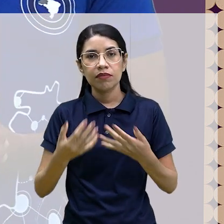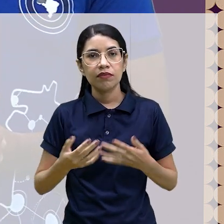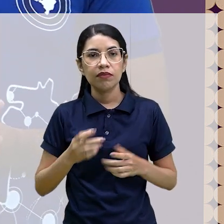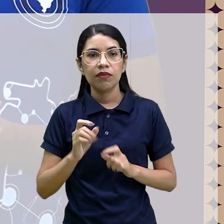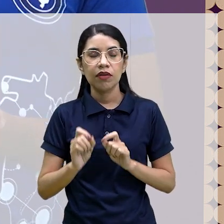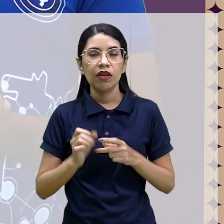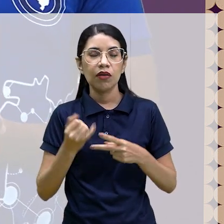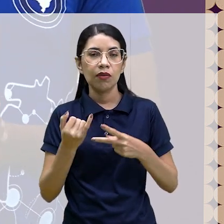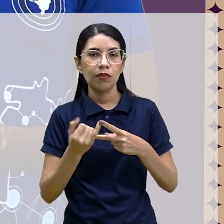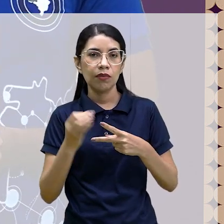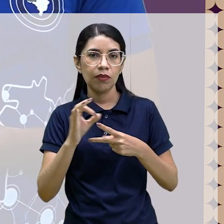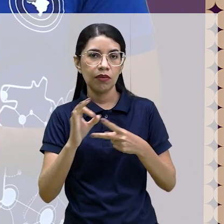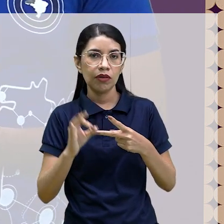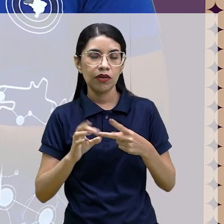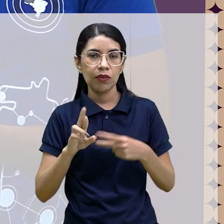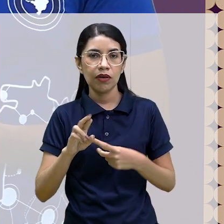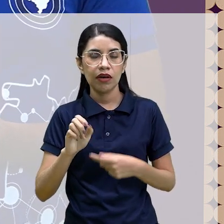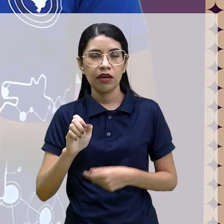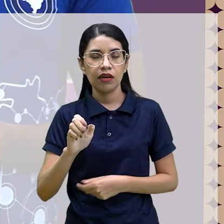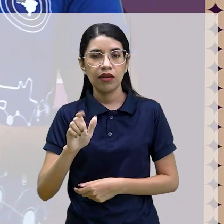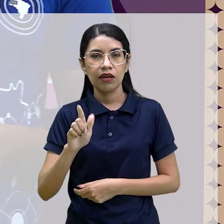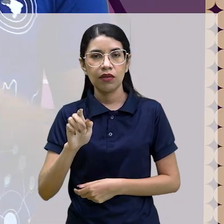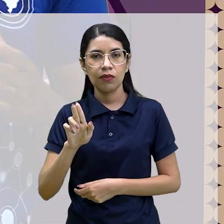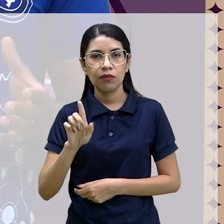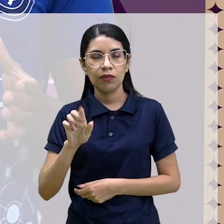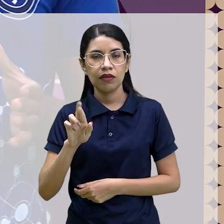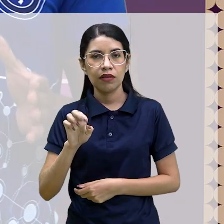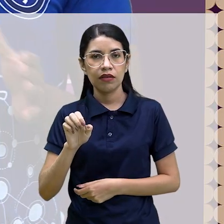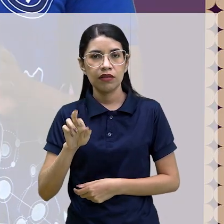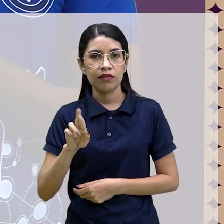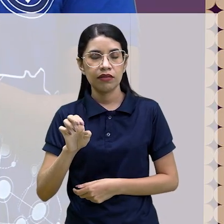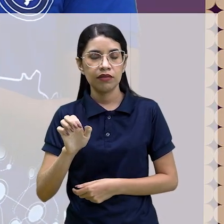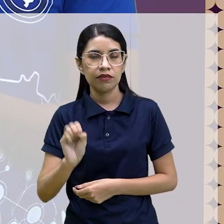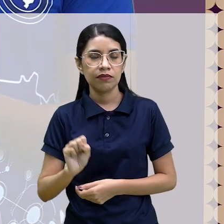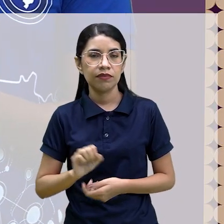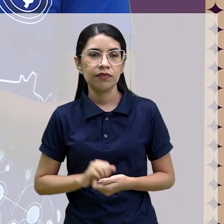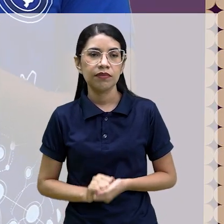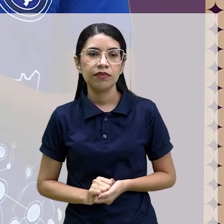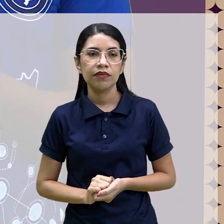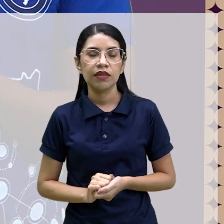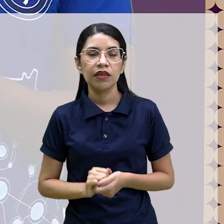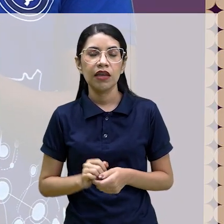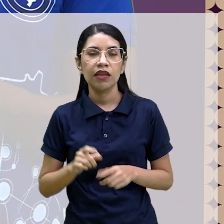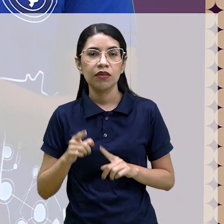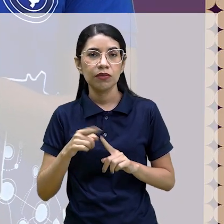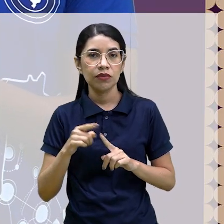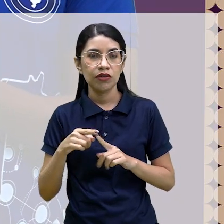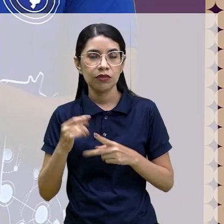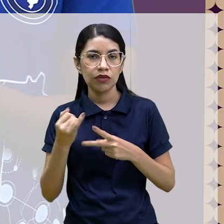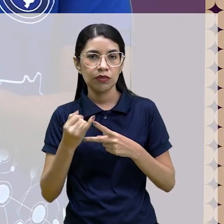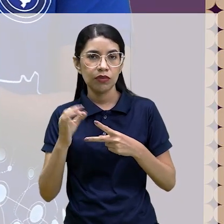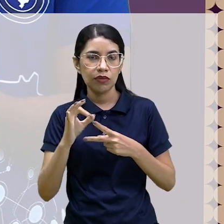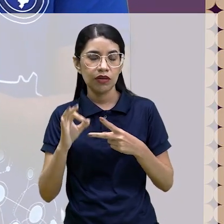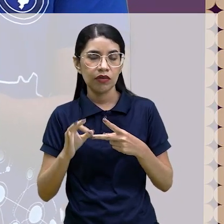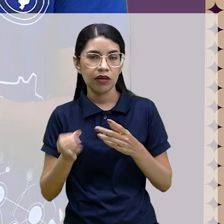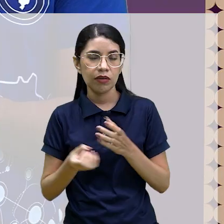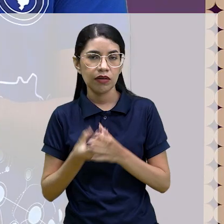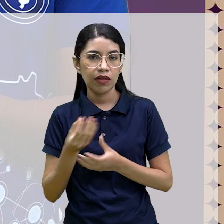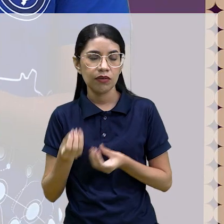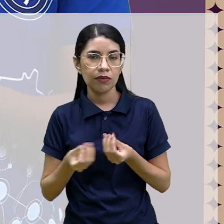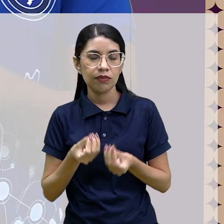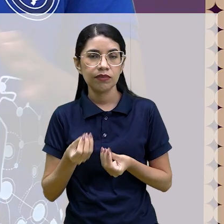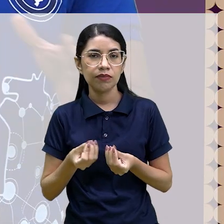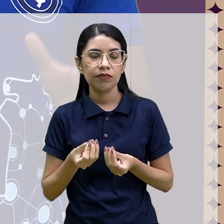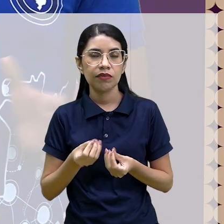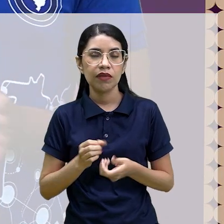sobre polígonos regulares. A gente sabe que polígonos, os polígonos, eles são